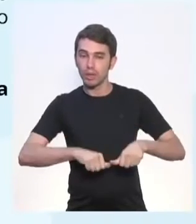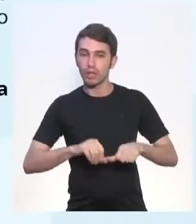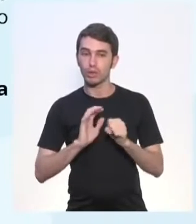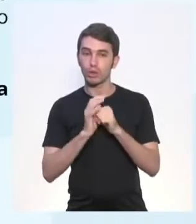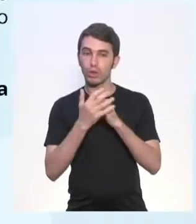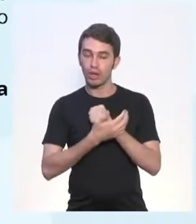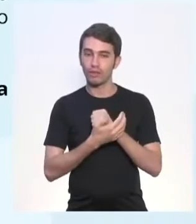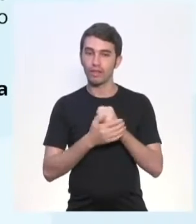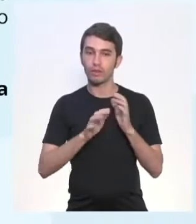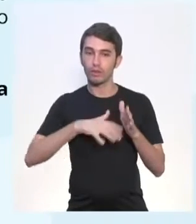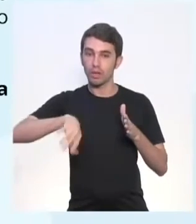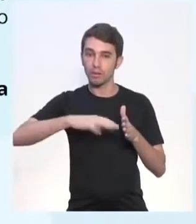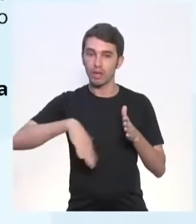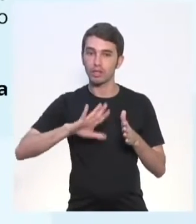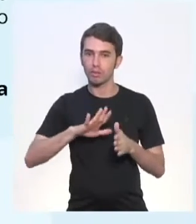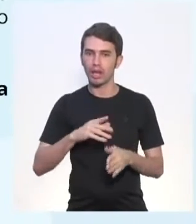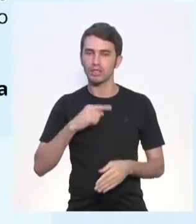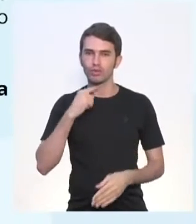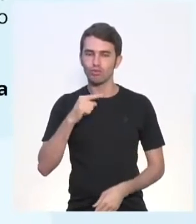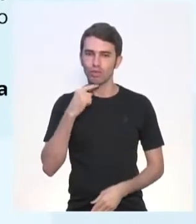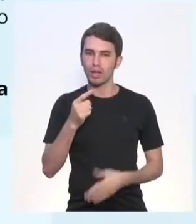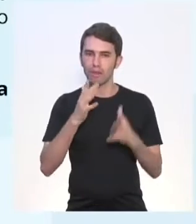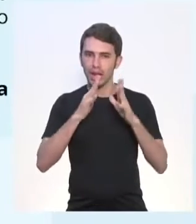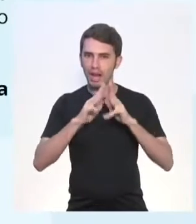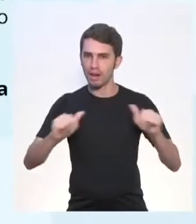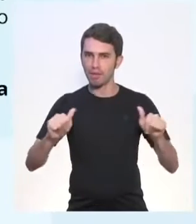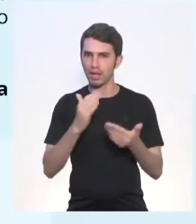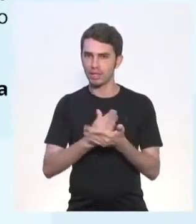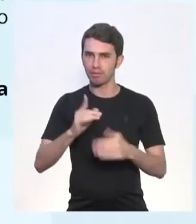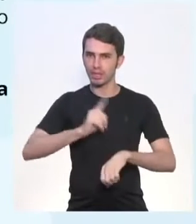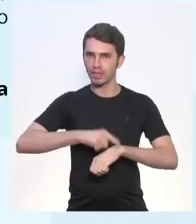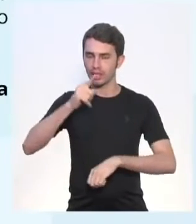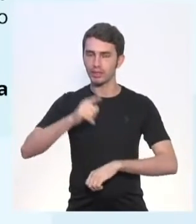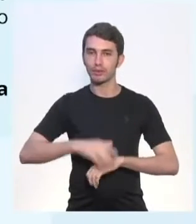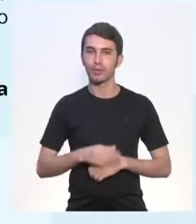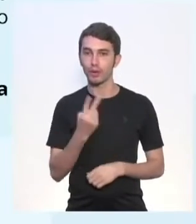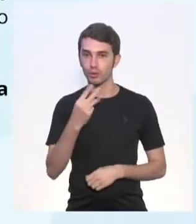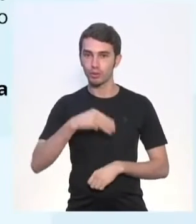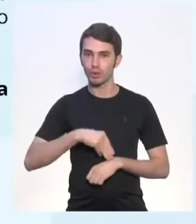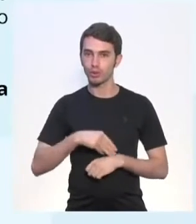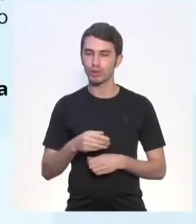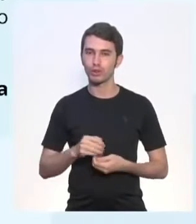minutinho para vocês mandarem a resposta no chat e a gente começar a nossa aula.